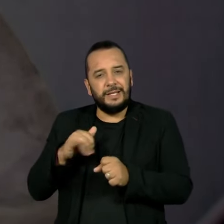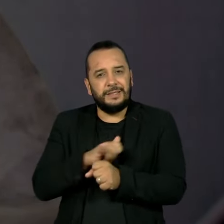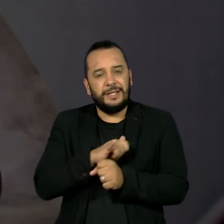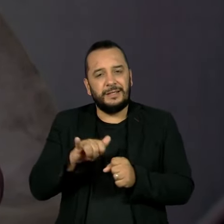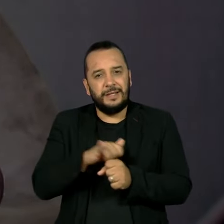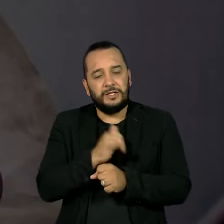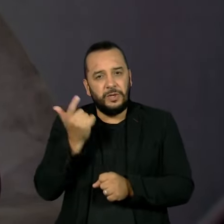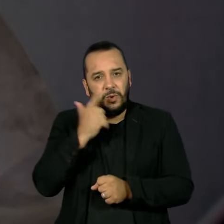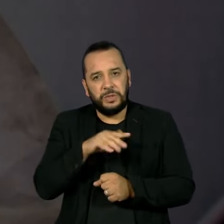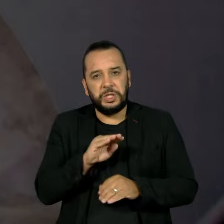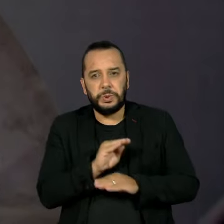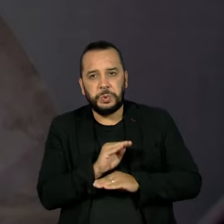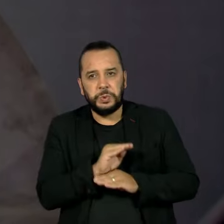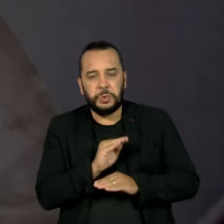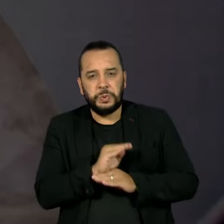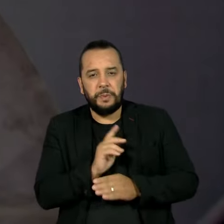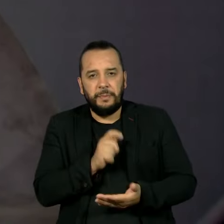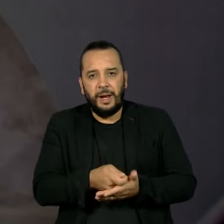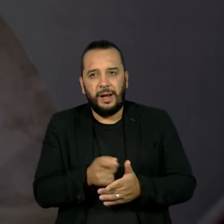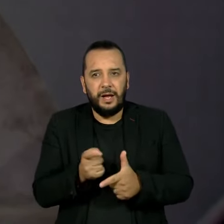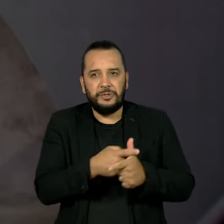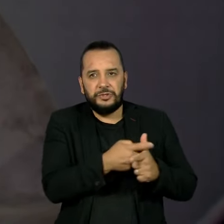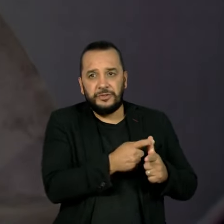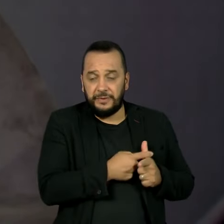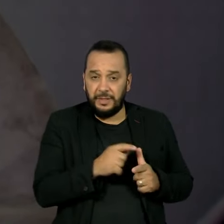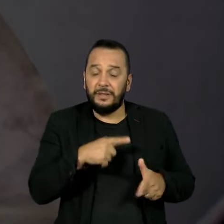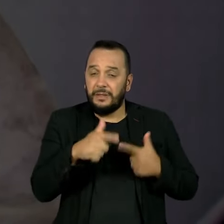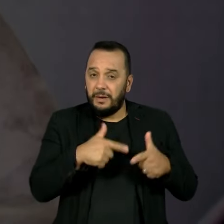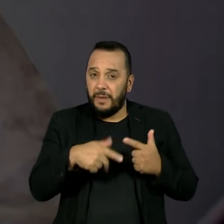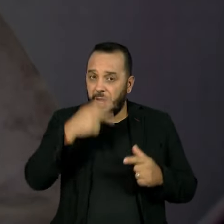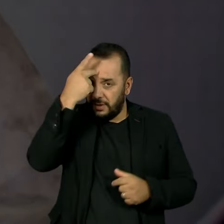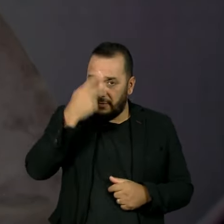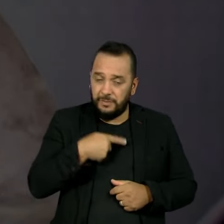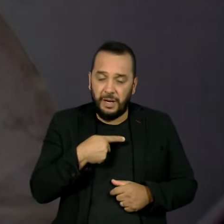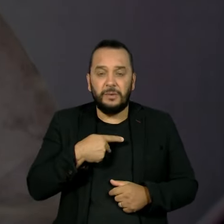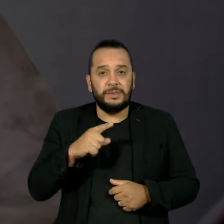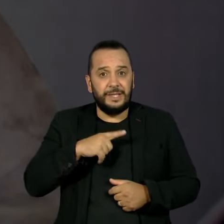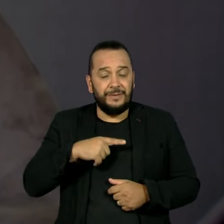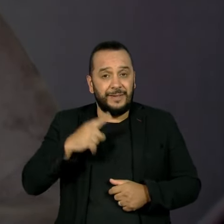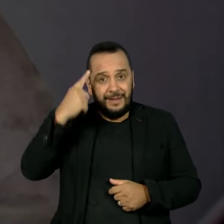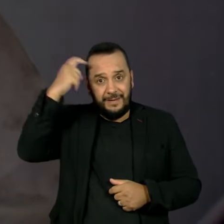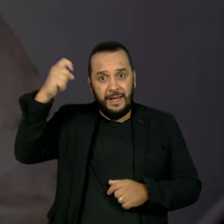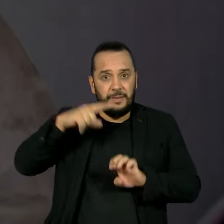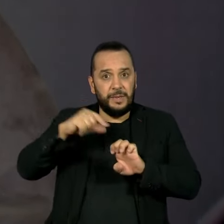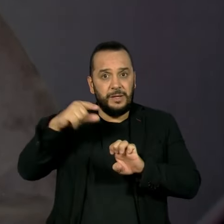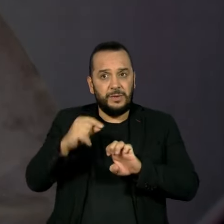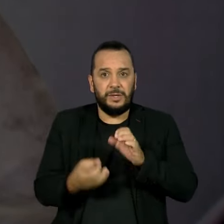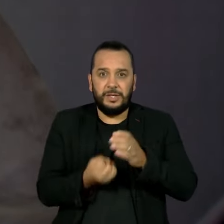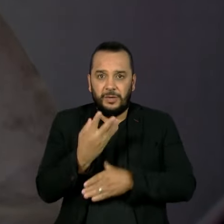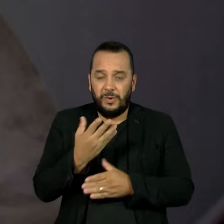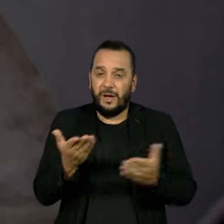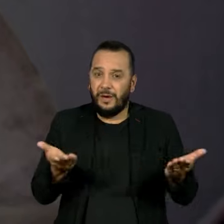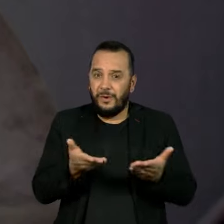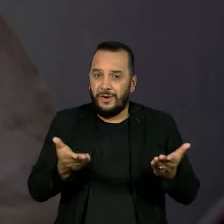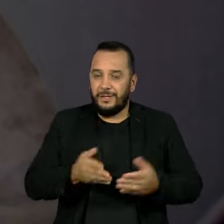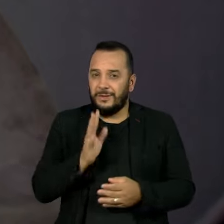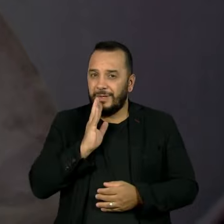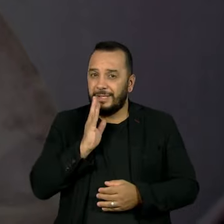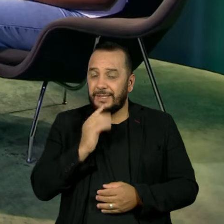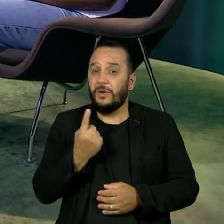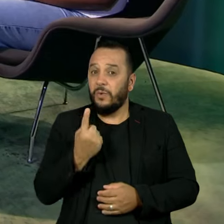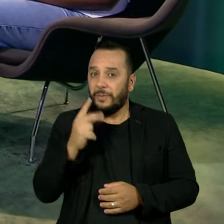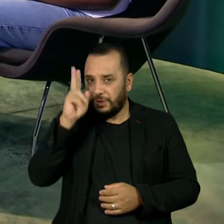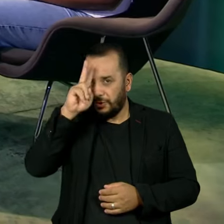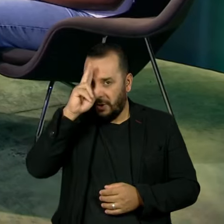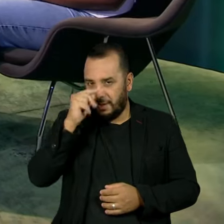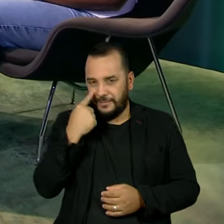próprio sustento. E do trabalho informal, grandes ideias empreendedoras surgiram. E eu vou convidar vocês para conhecer uma delas. Vamos